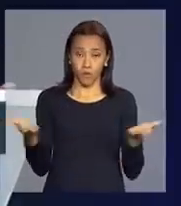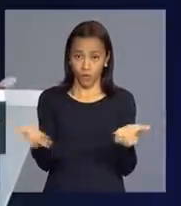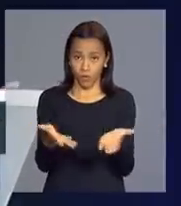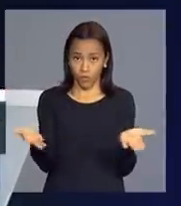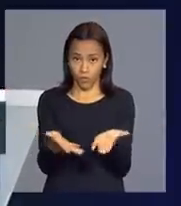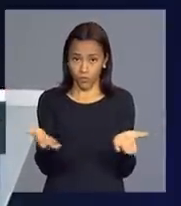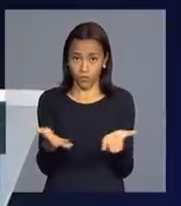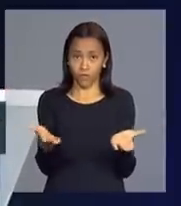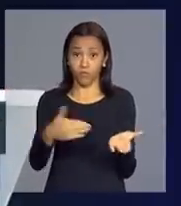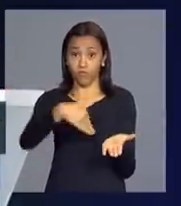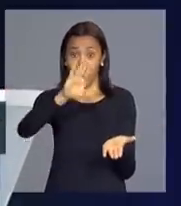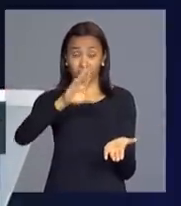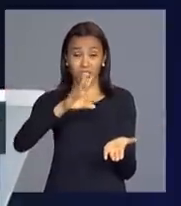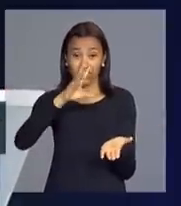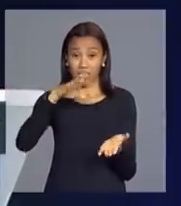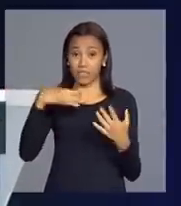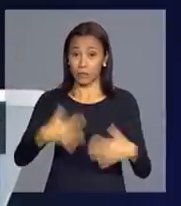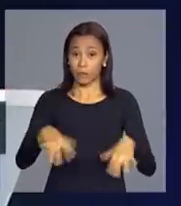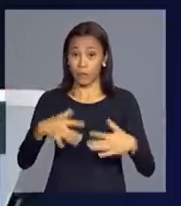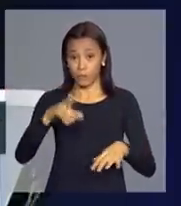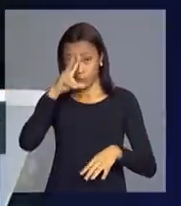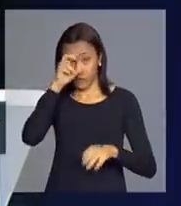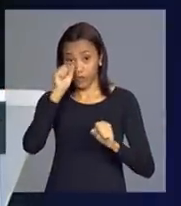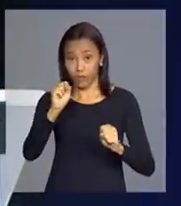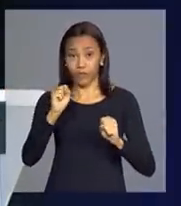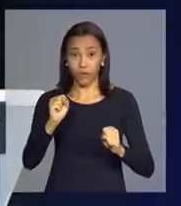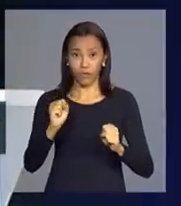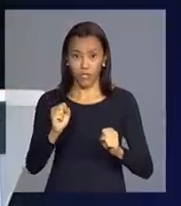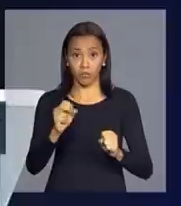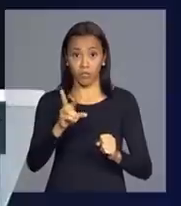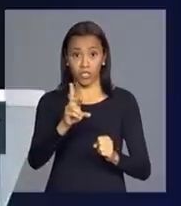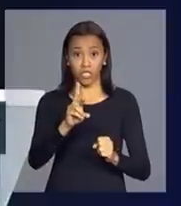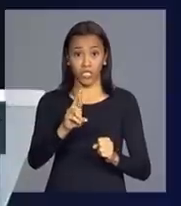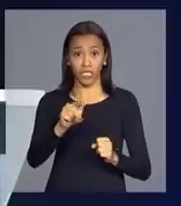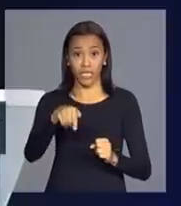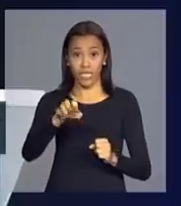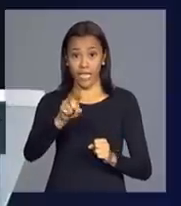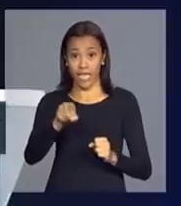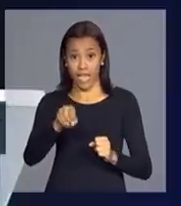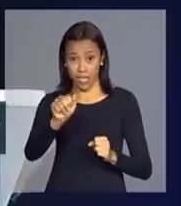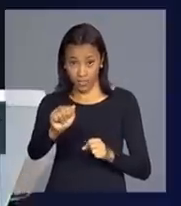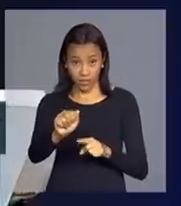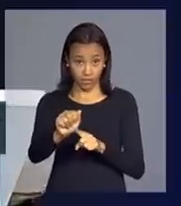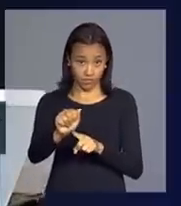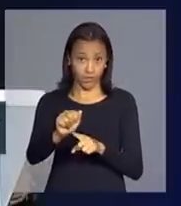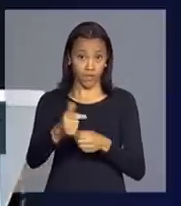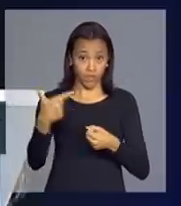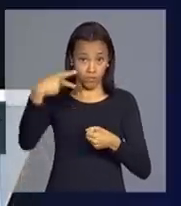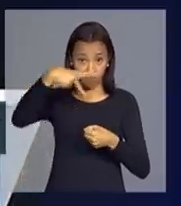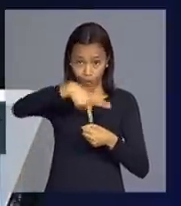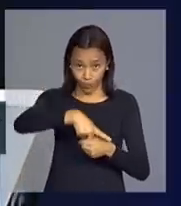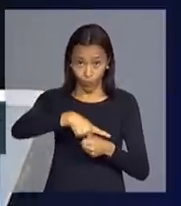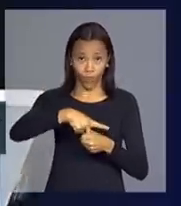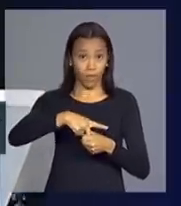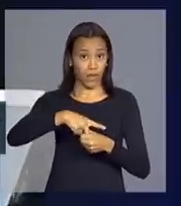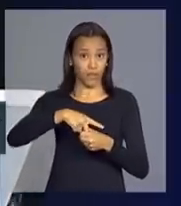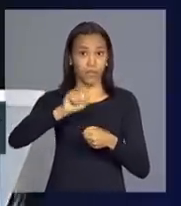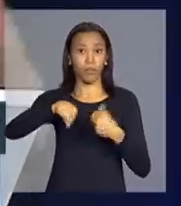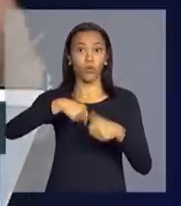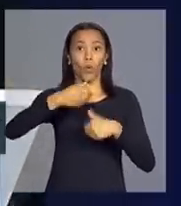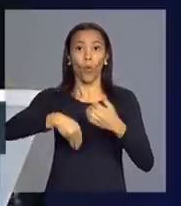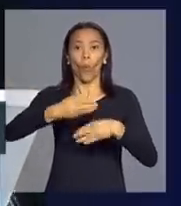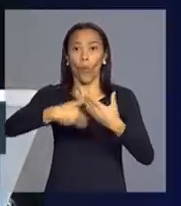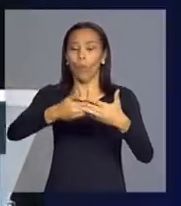mais forte no Brasil em termos de riqueza, mas ao mesmo tempo não é uma riqueza renovável, ela tem de